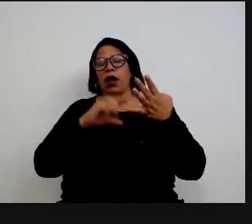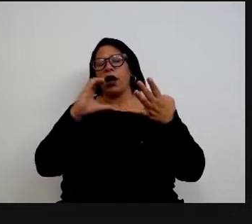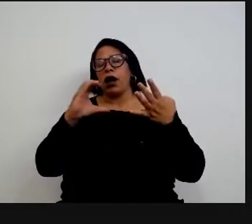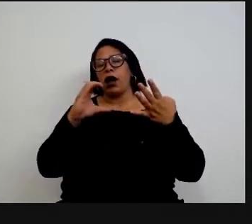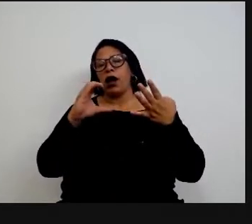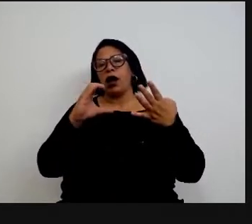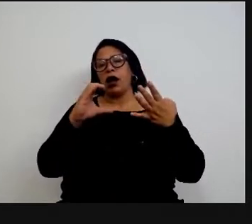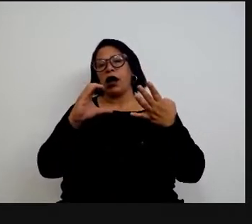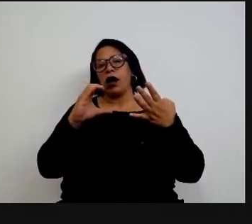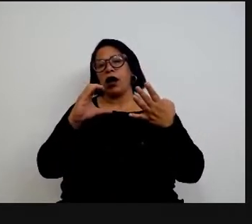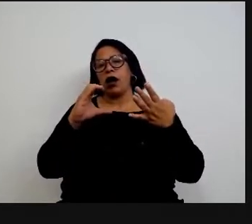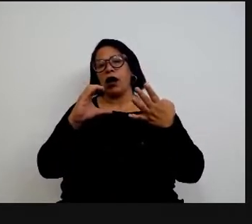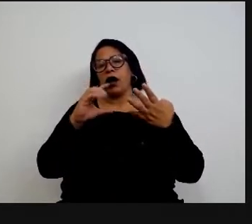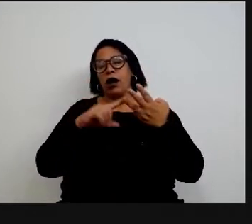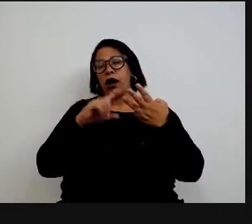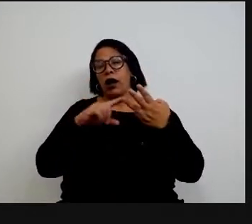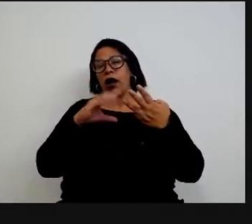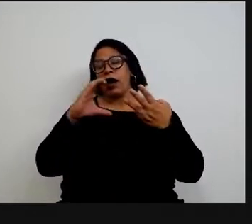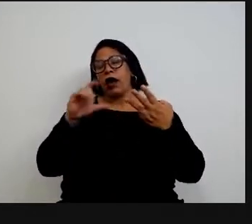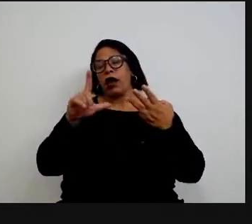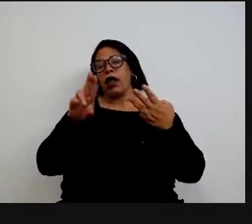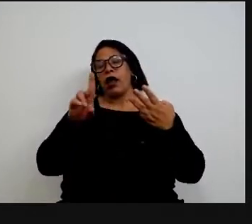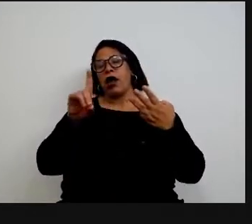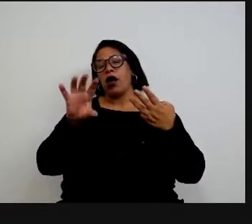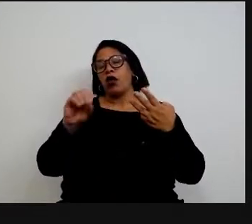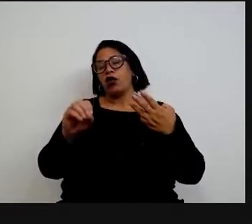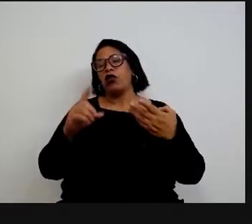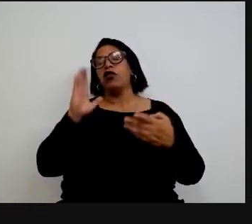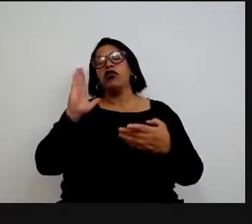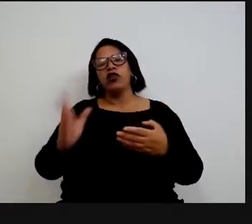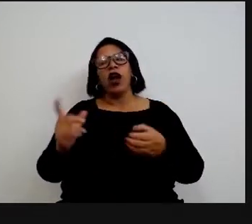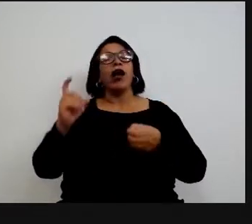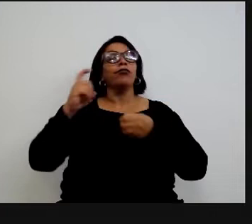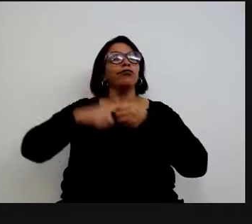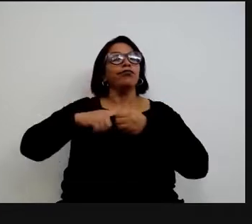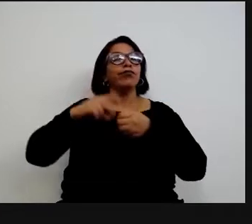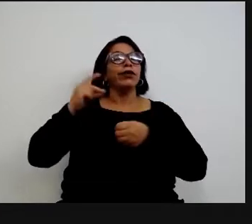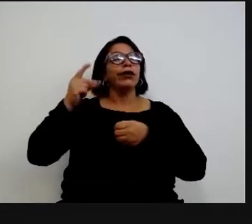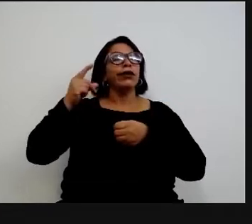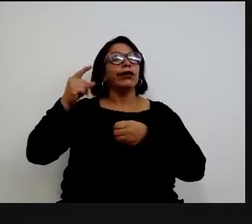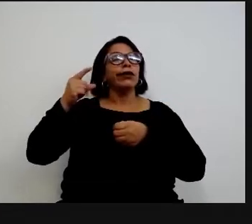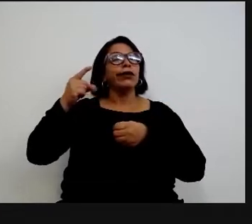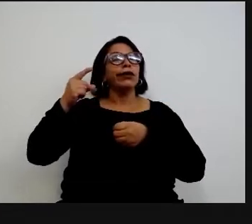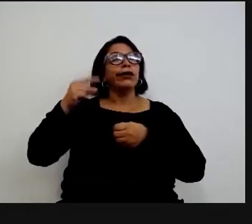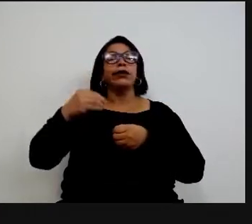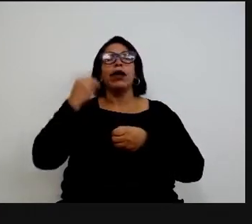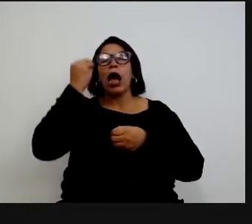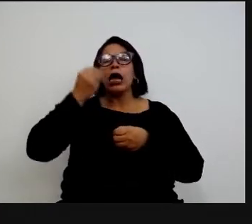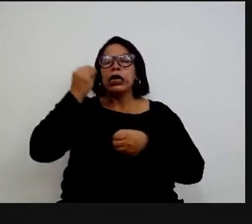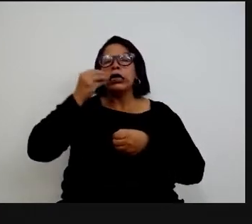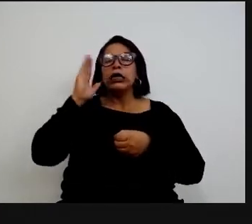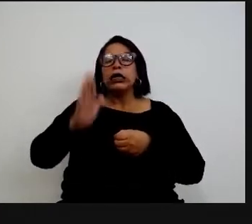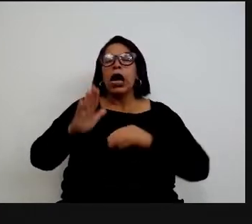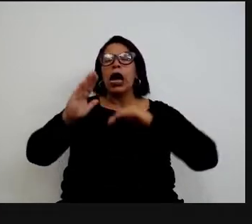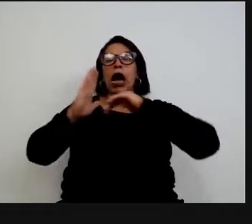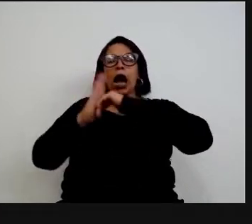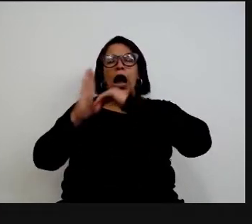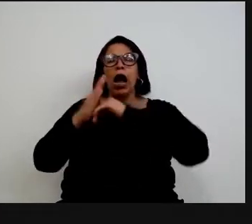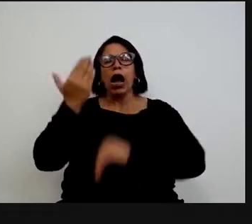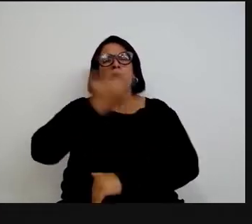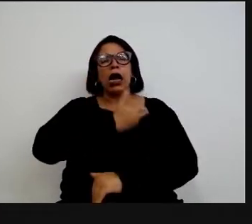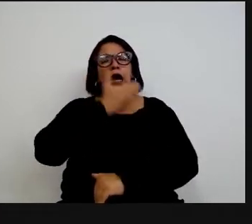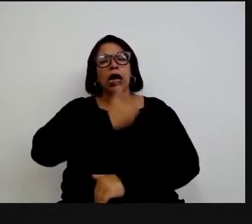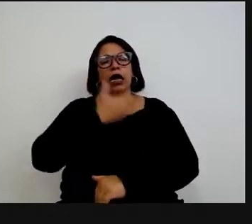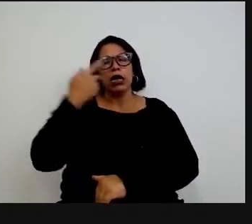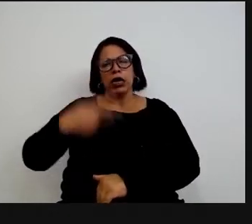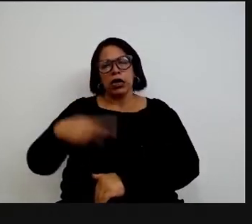Cunha, que é o nosso parceiro aqui, já de longa data, do Senado. Cláudio